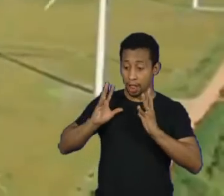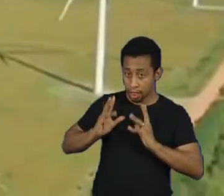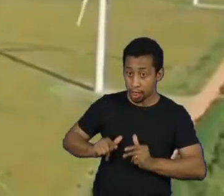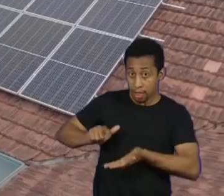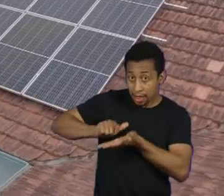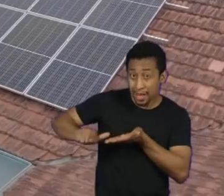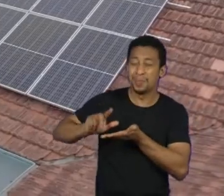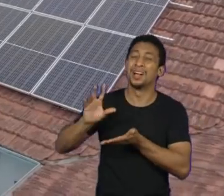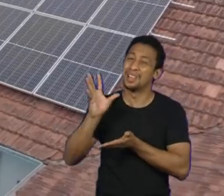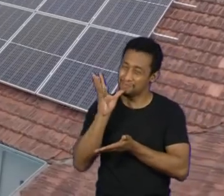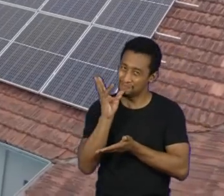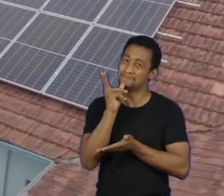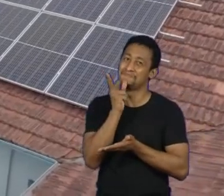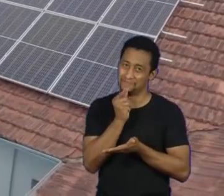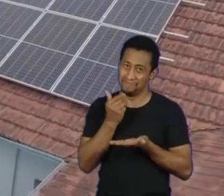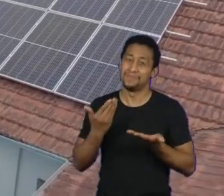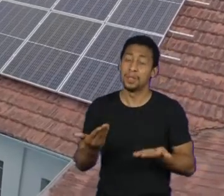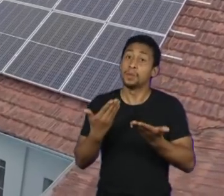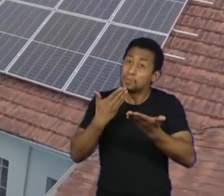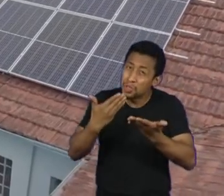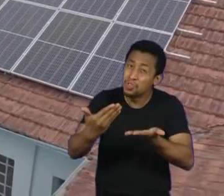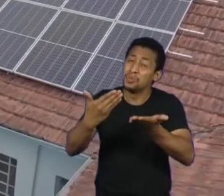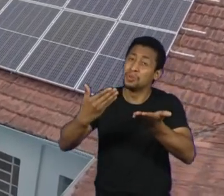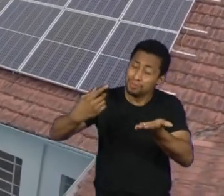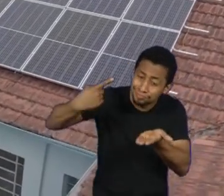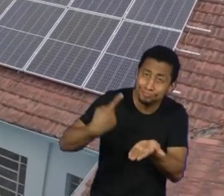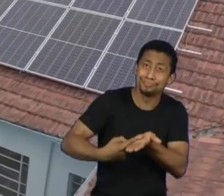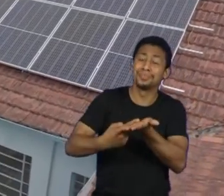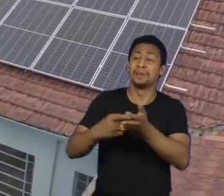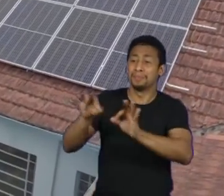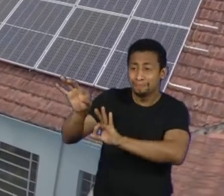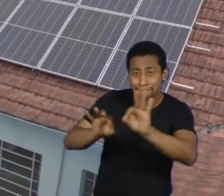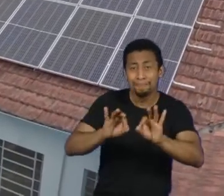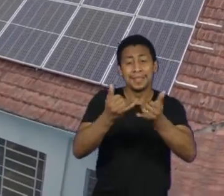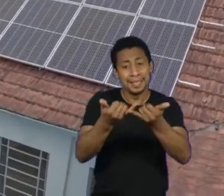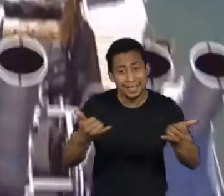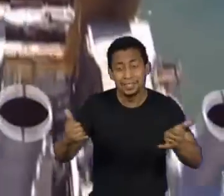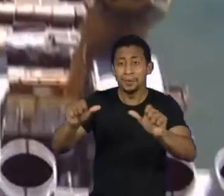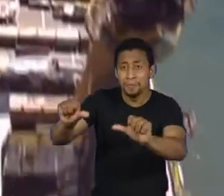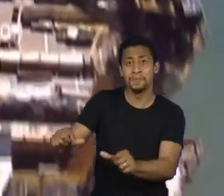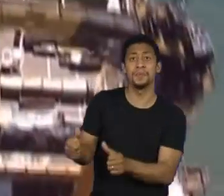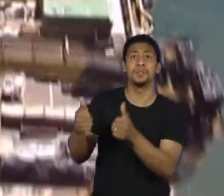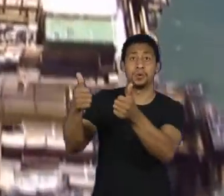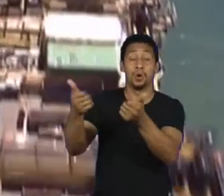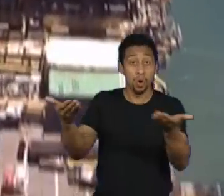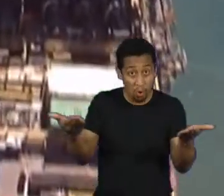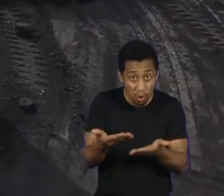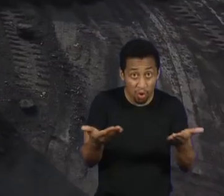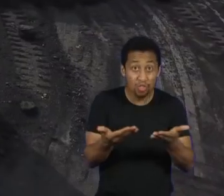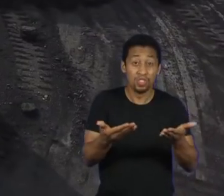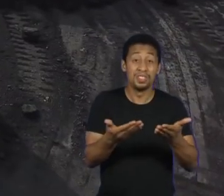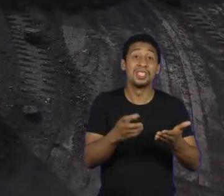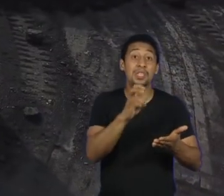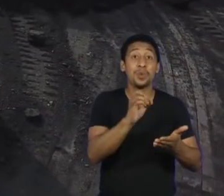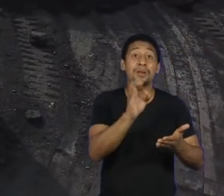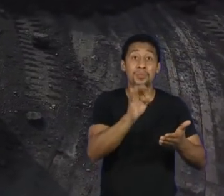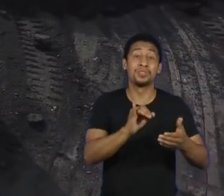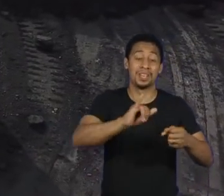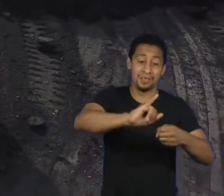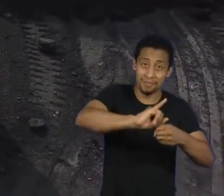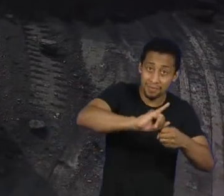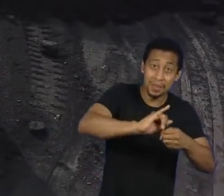fontes renováveis. Hoje, 80% do consumo de energia no mundo vem do petróleo, gás e